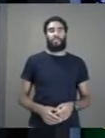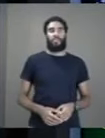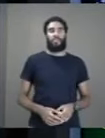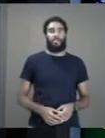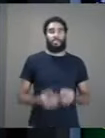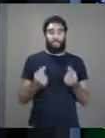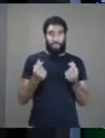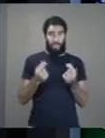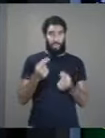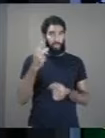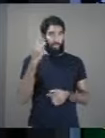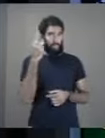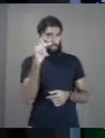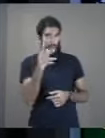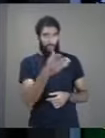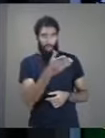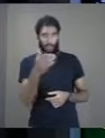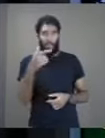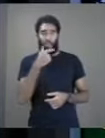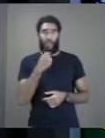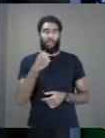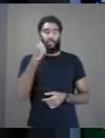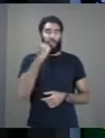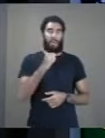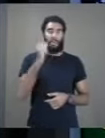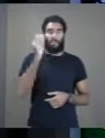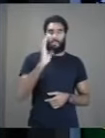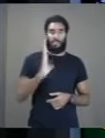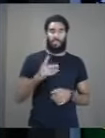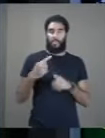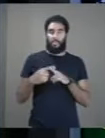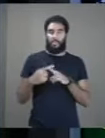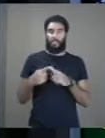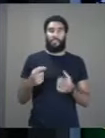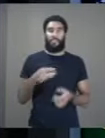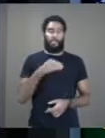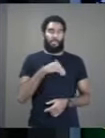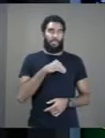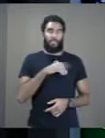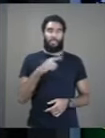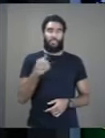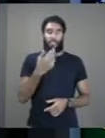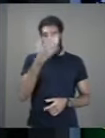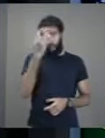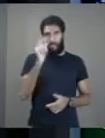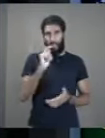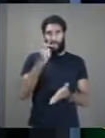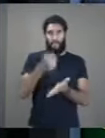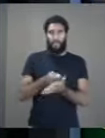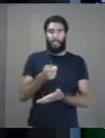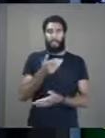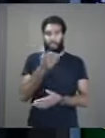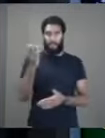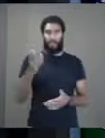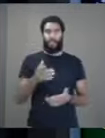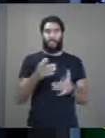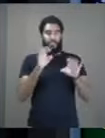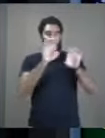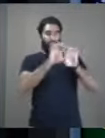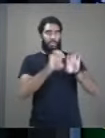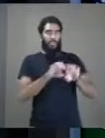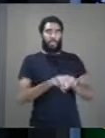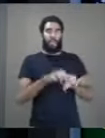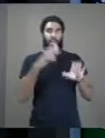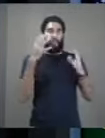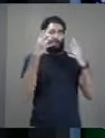seu, brasileira. Porque o nosso salário é pago por você, essa estrutura bonita aqui é